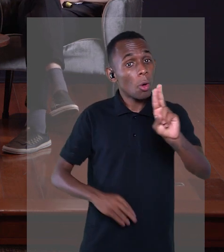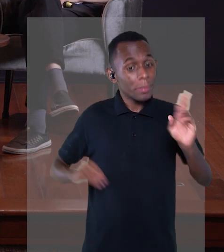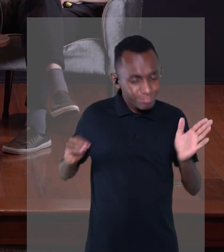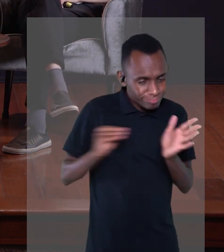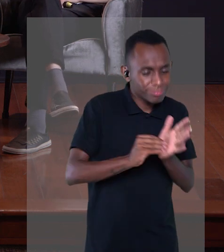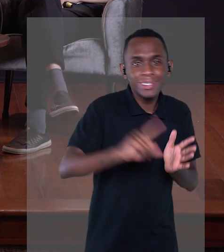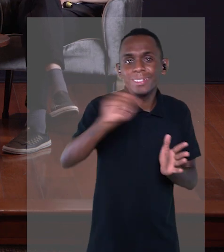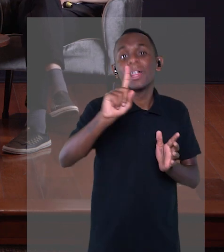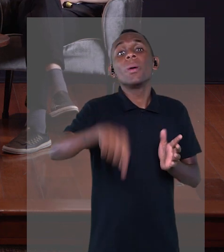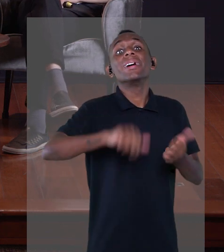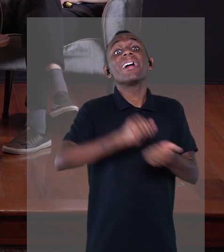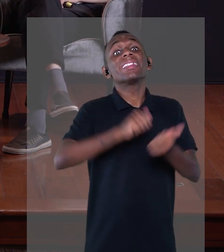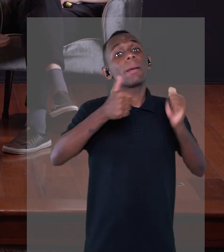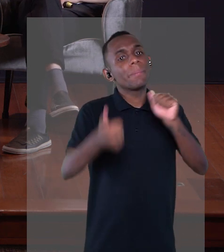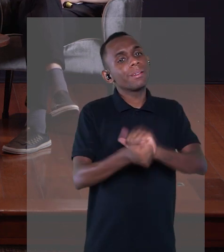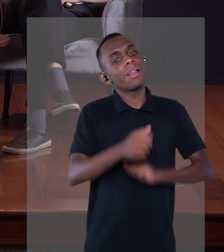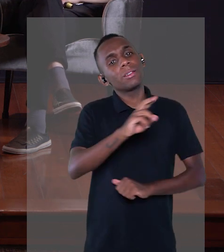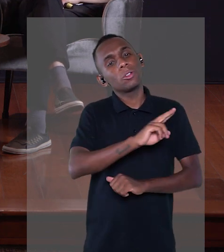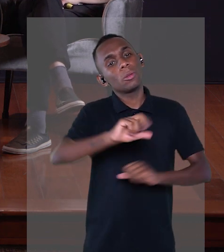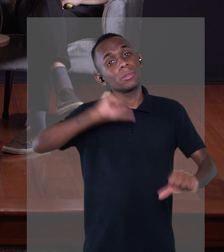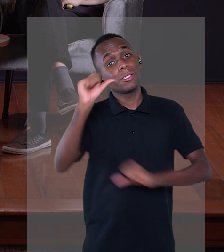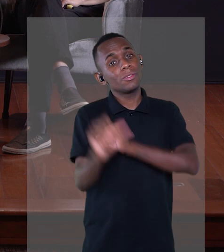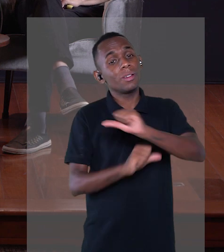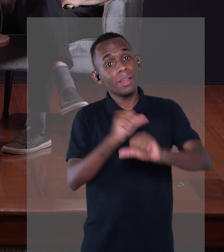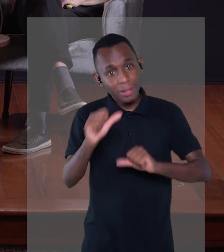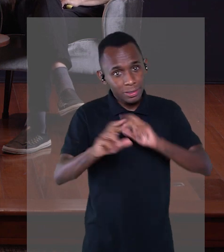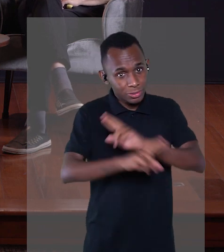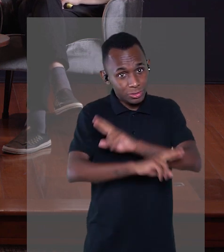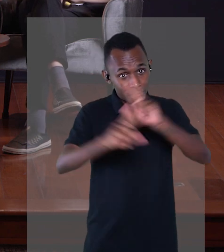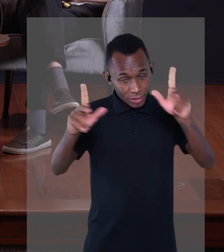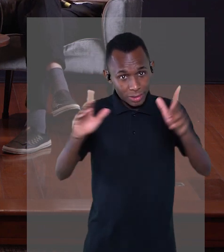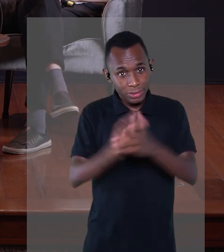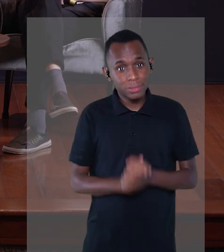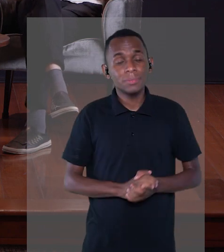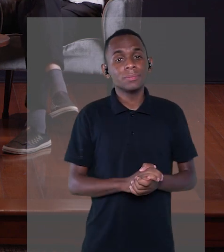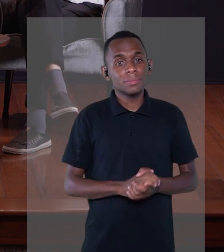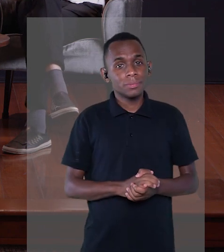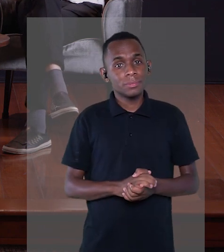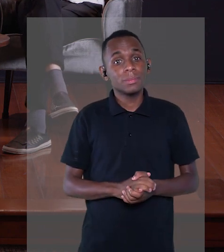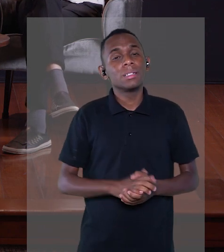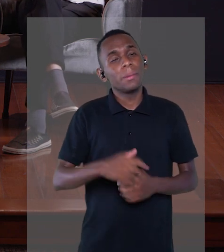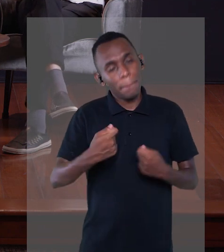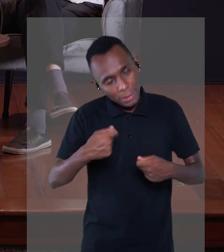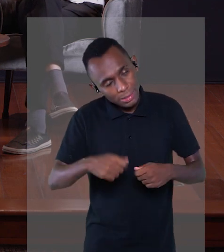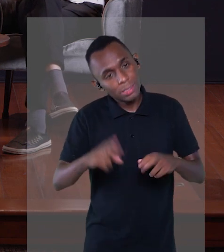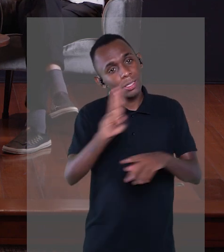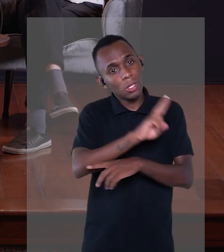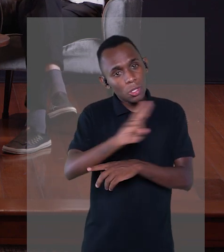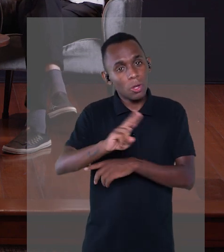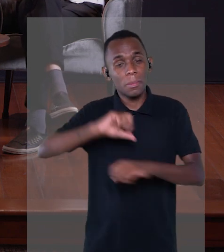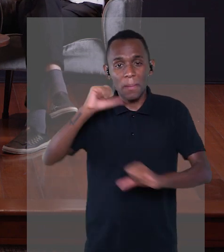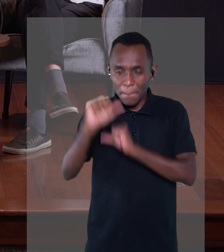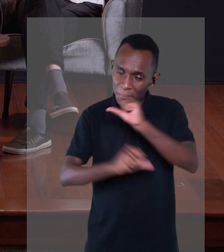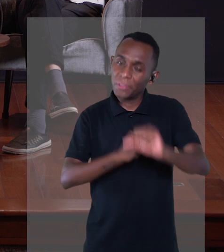escritores, né? Porque quando eles chegam lá no céu dos escritores, para não ter a vaidade, né, Sérgio? Tem que mudar de Tem que nome. mudar de nome, eles